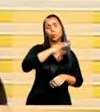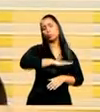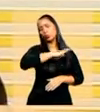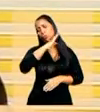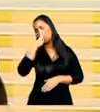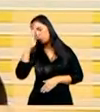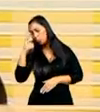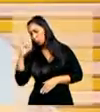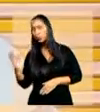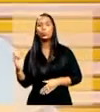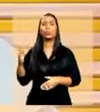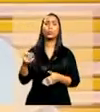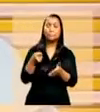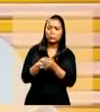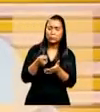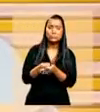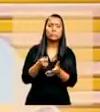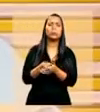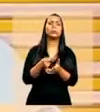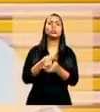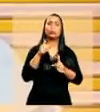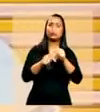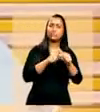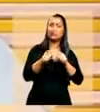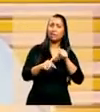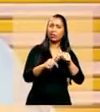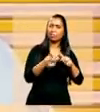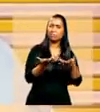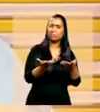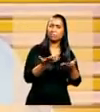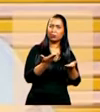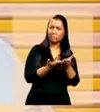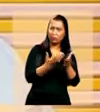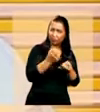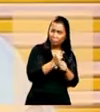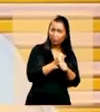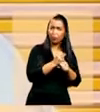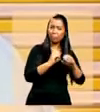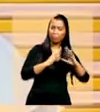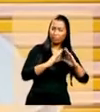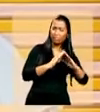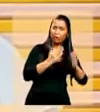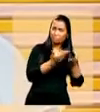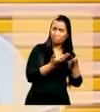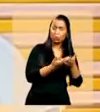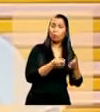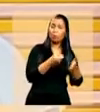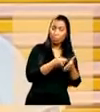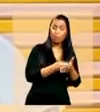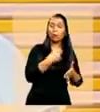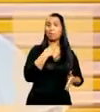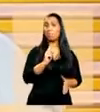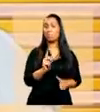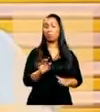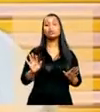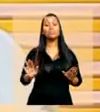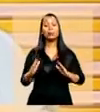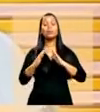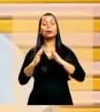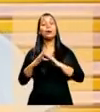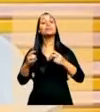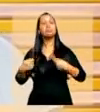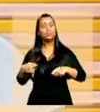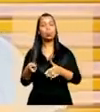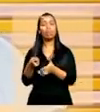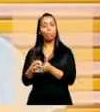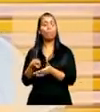inteiro, exigir que ele fizesse as atividades que, enquanto ele está na escola, a gente não pode cobrar? Pois é. Sim. E quando